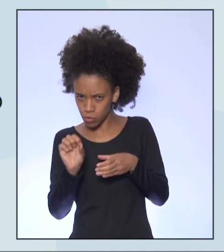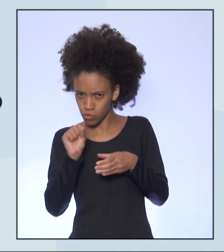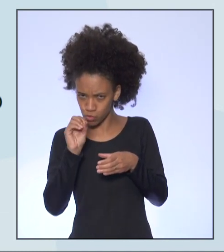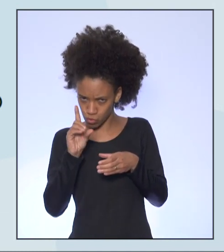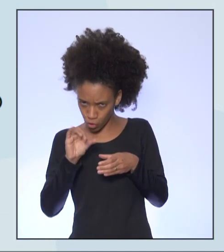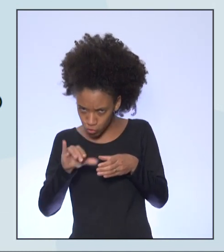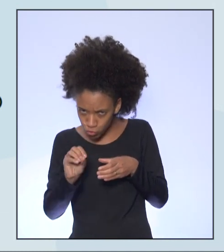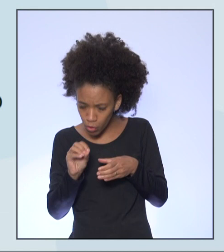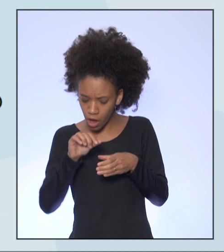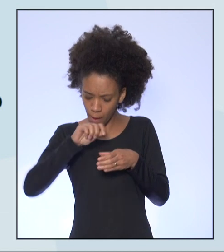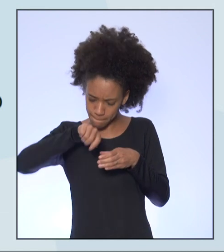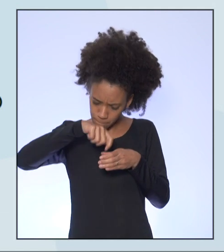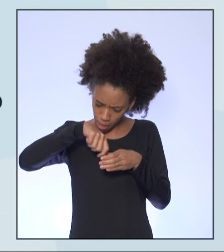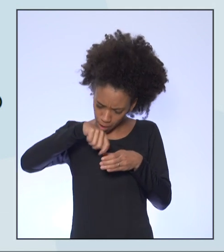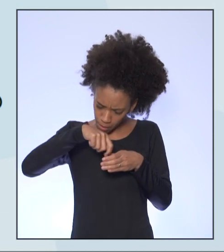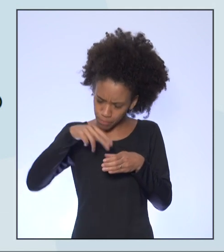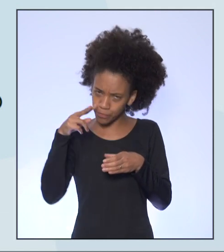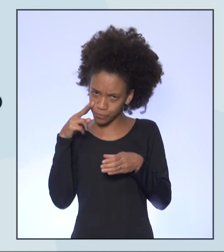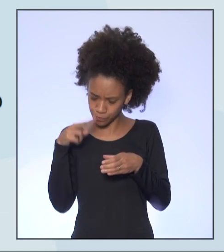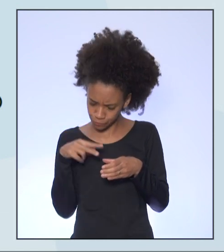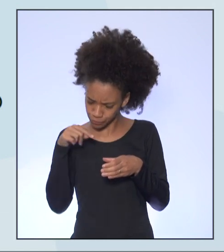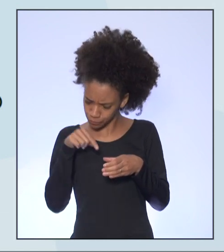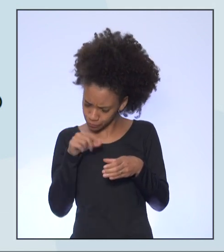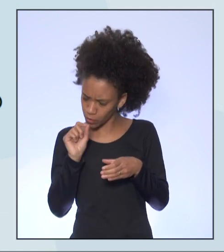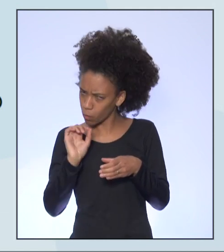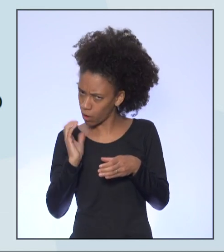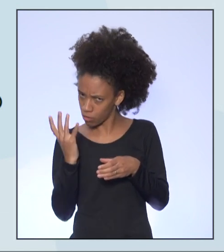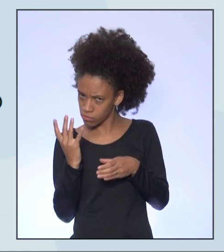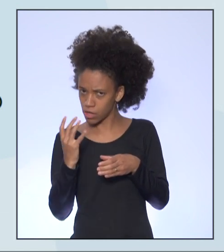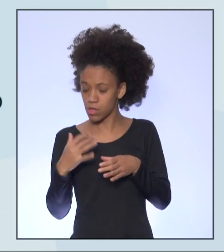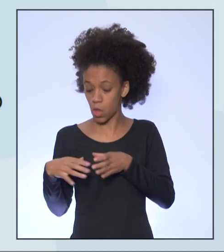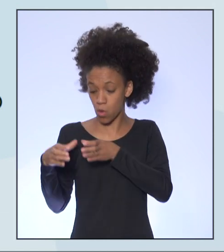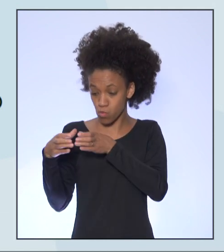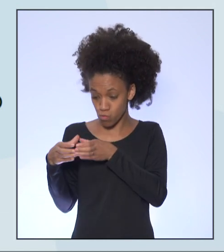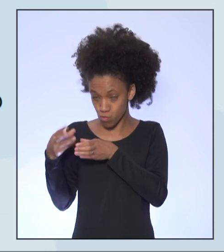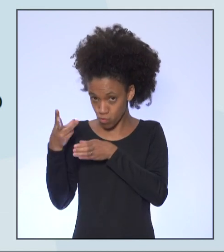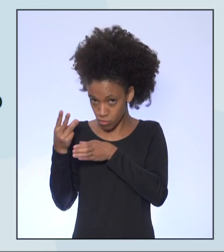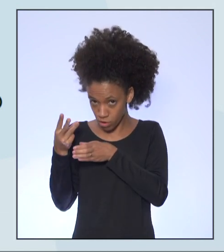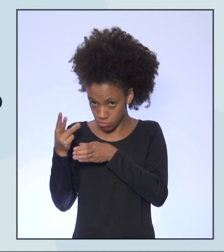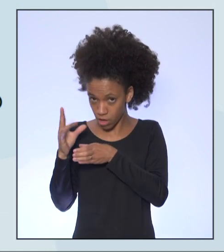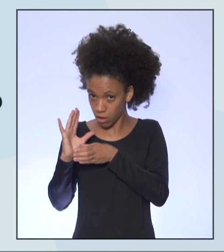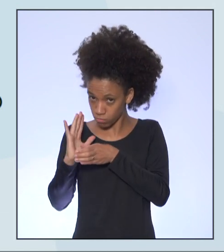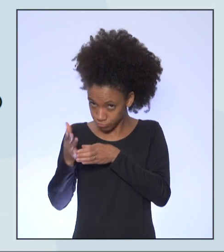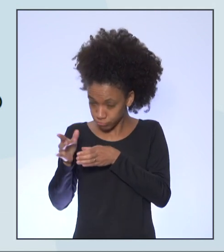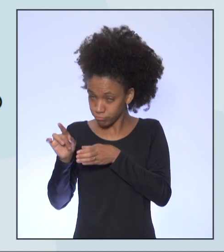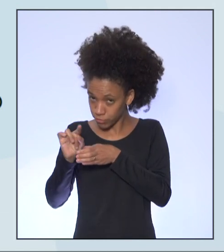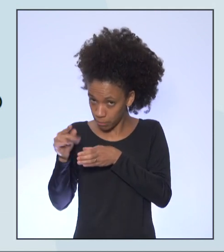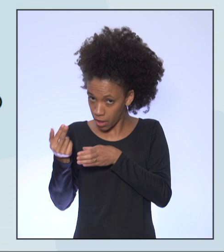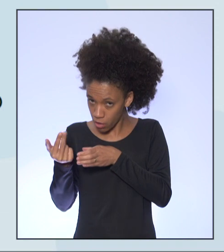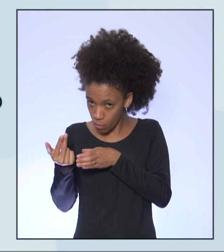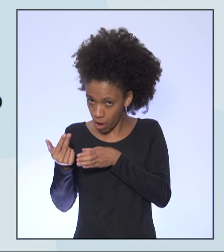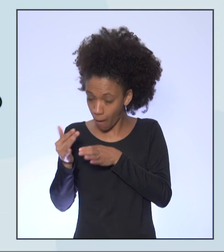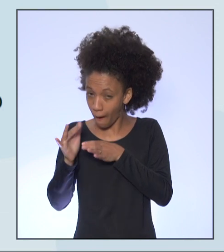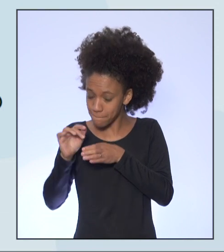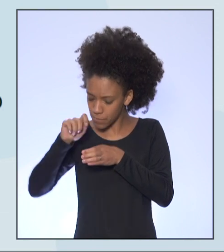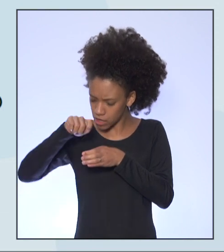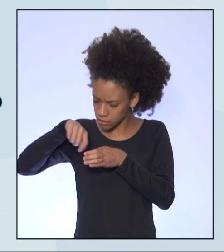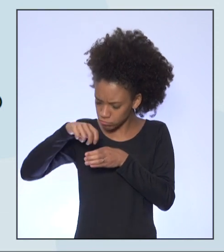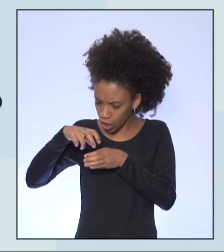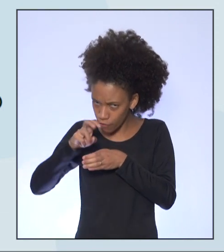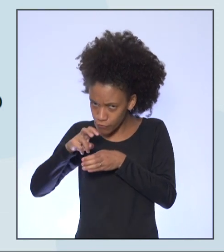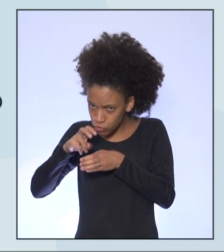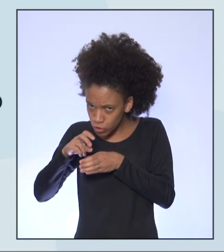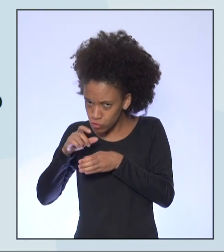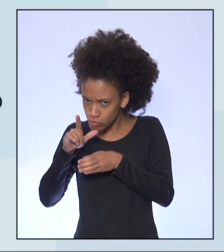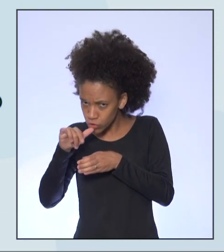foi agitado e observou a mistura. No terceiro, a mesma coisa, só que daí os nossos reagentes eram refrigerante de